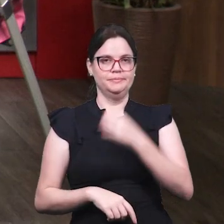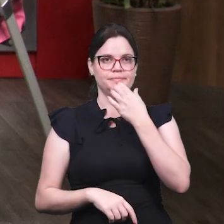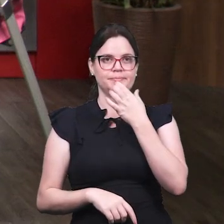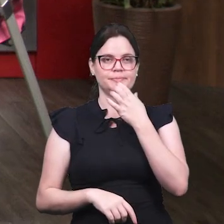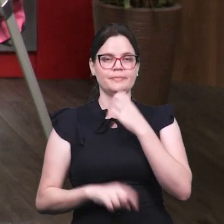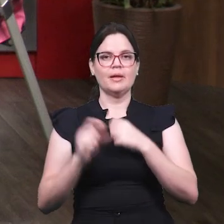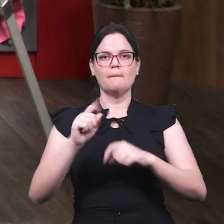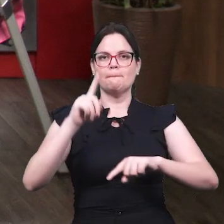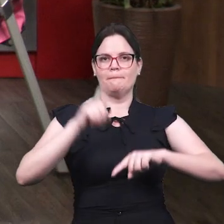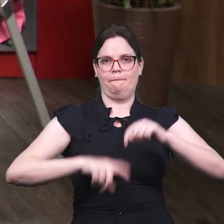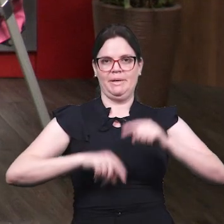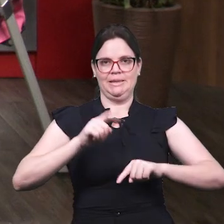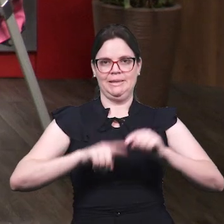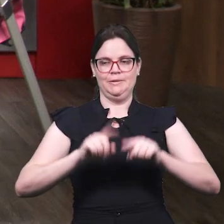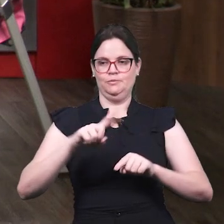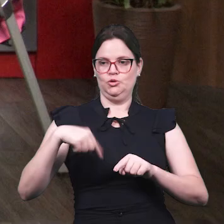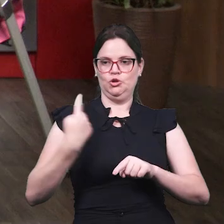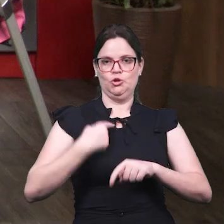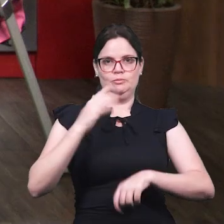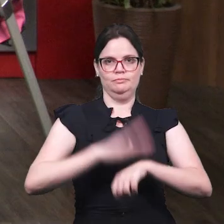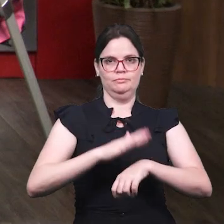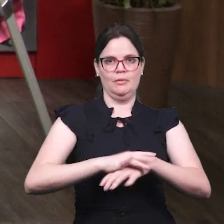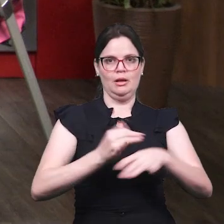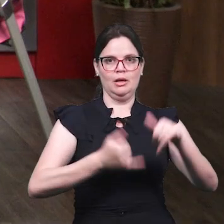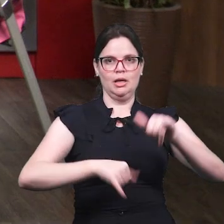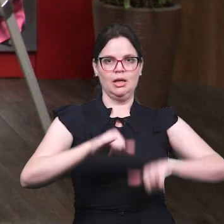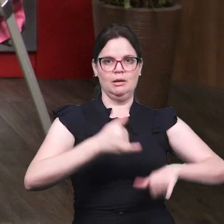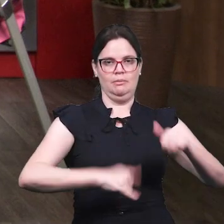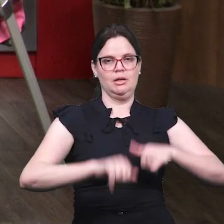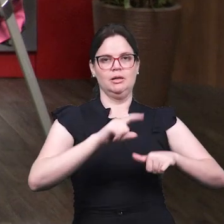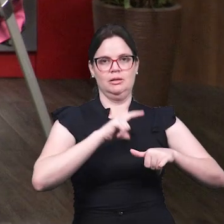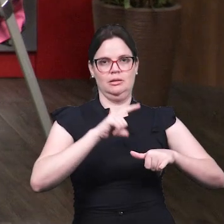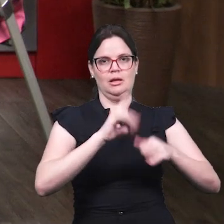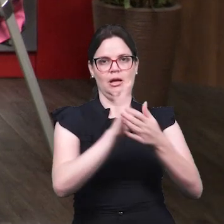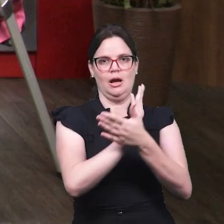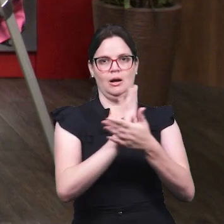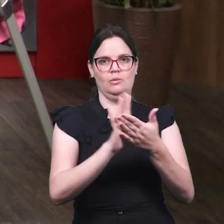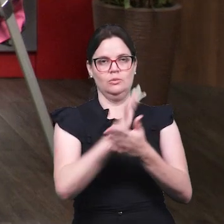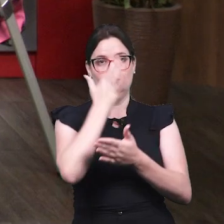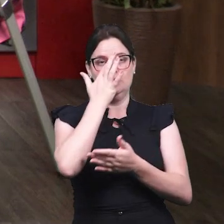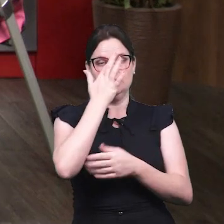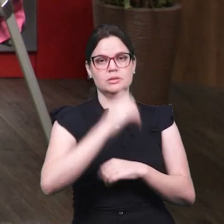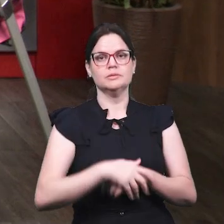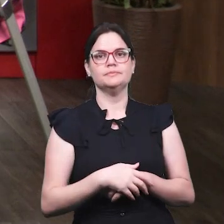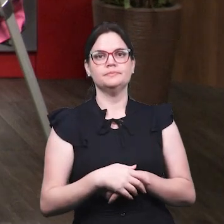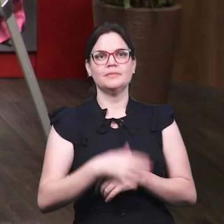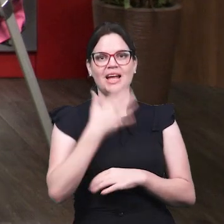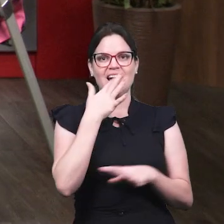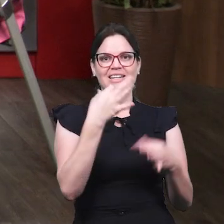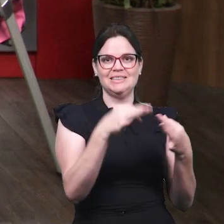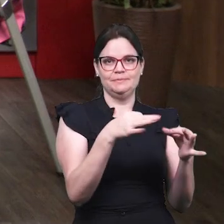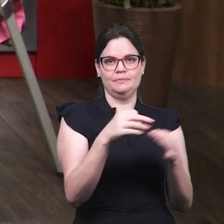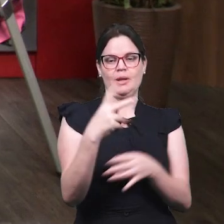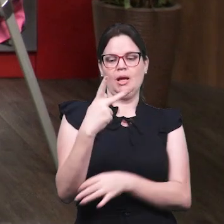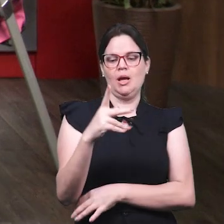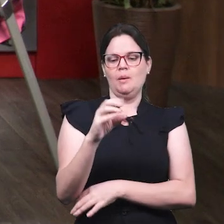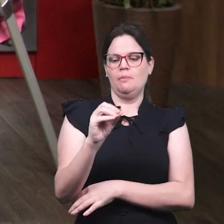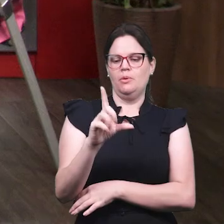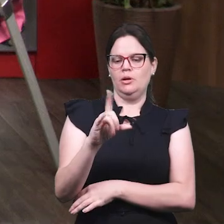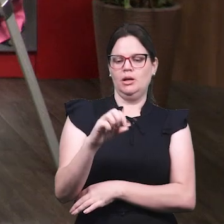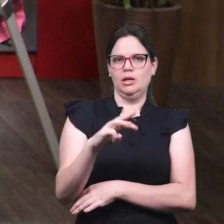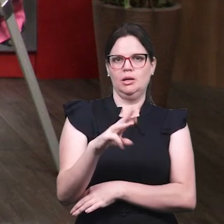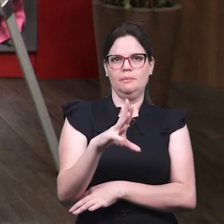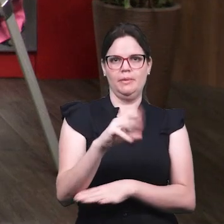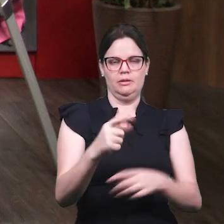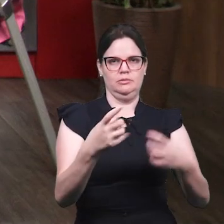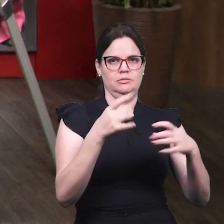um material produzido a partir de alguns polímeros. Existem, por exemplo, os polímeros sintéticos, que são comuns para a